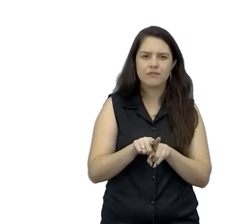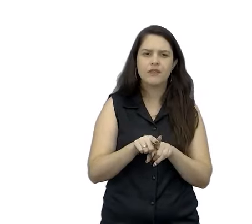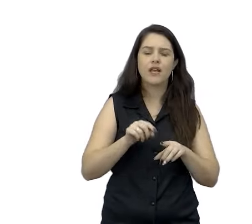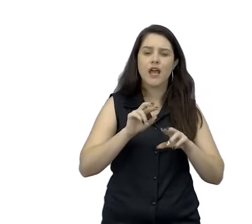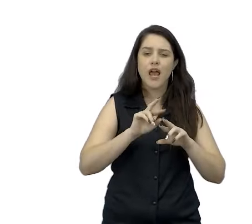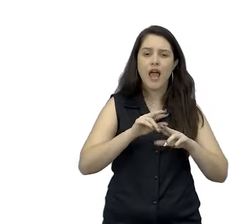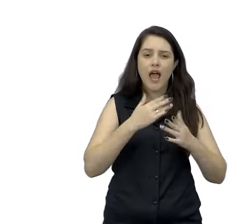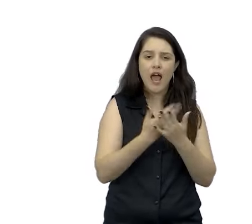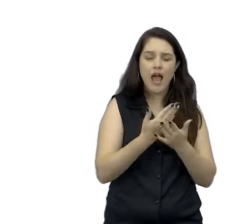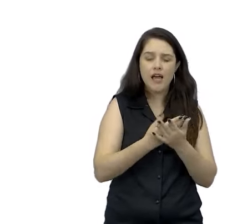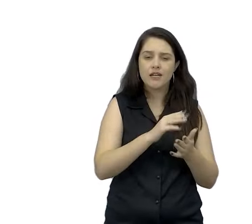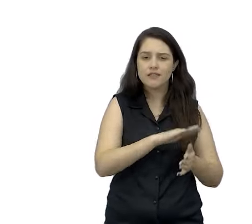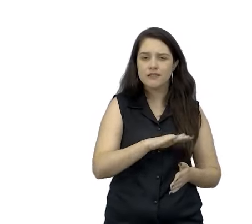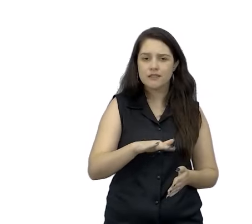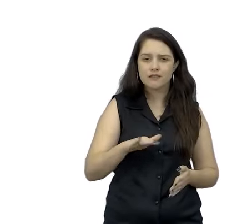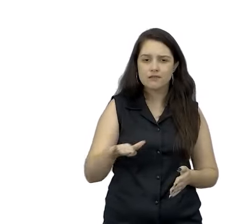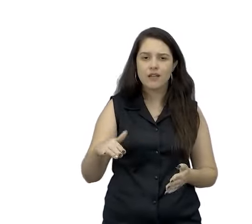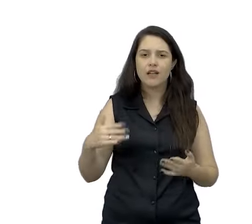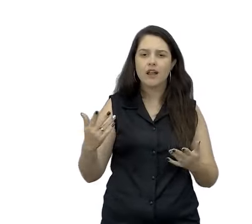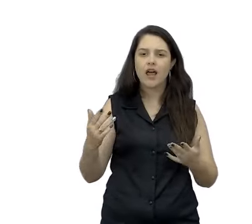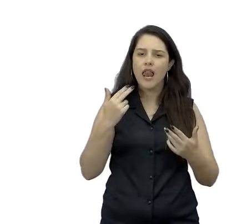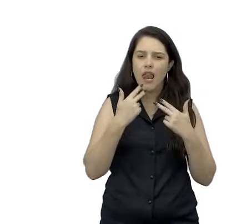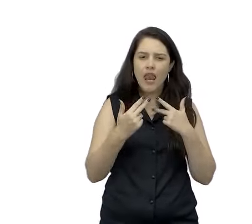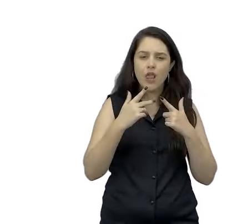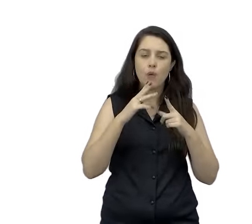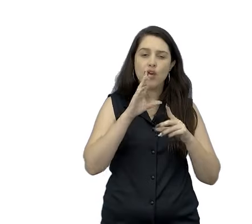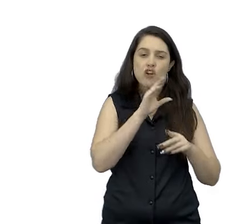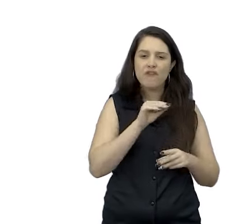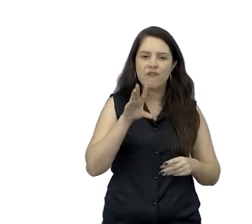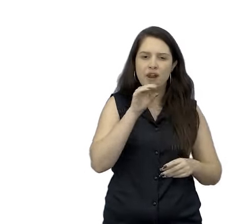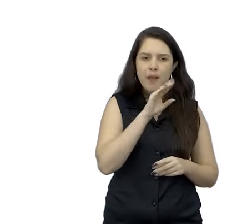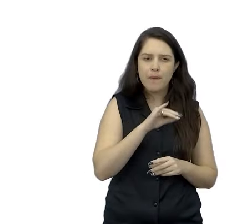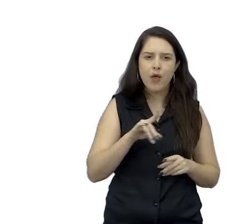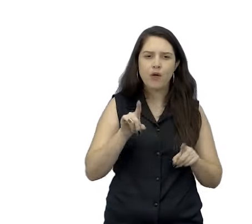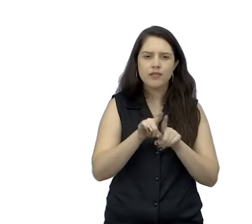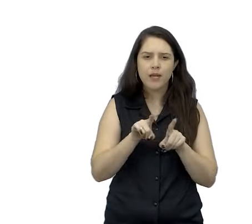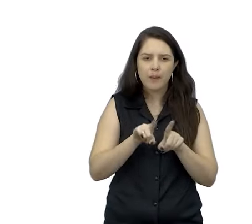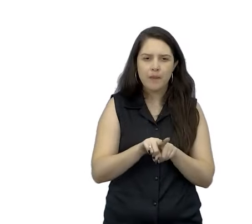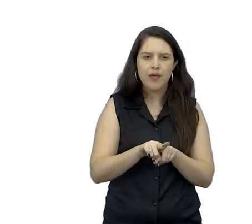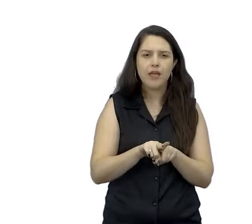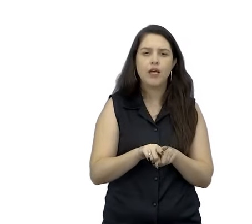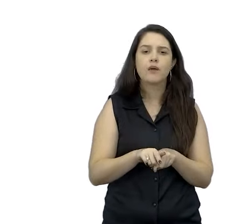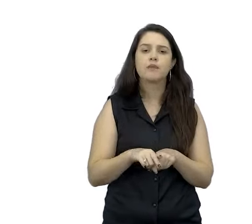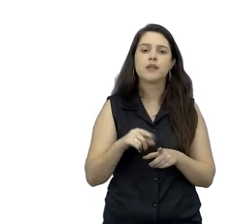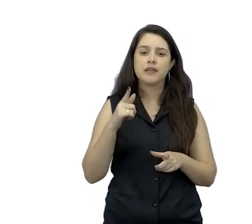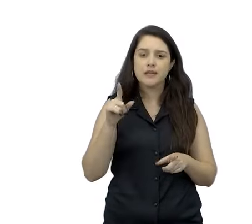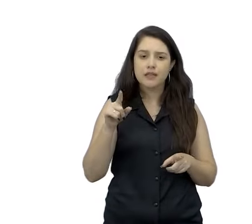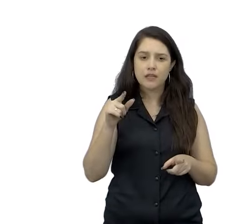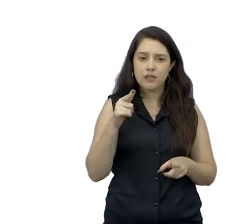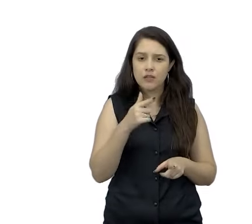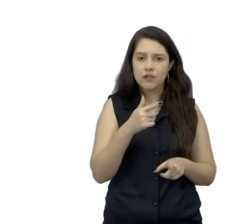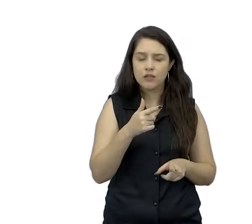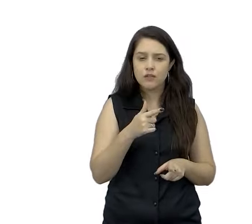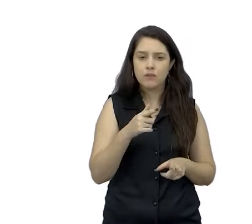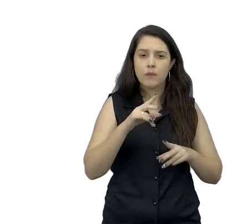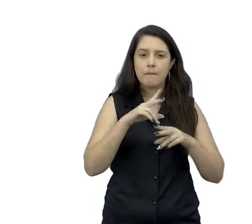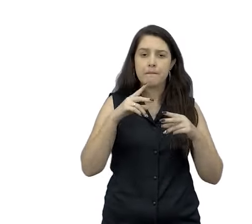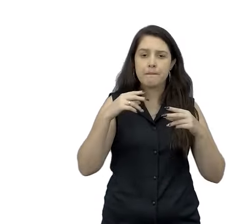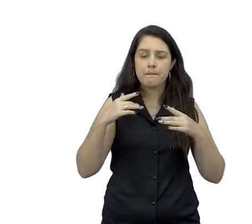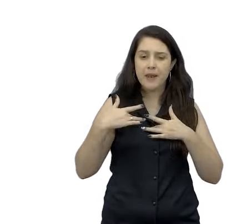produzirem textos, que envolvem a linguagem verbal, a não verbal e a multimodal, presentes